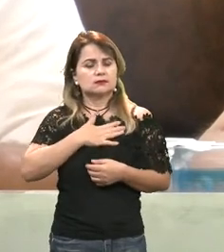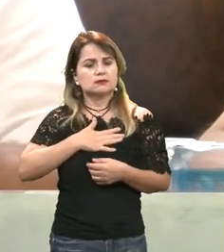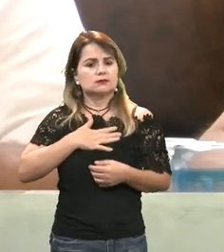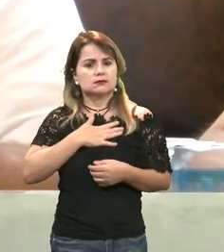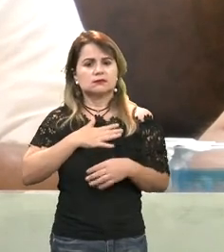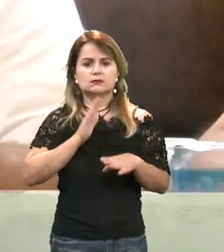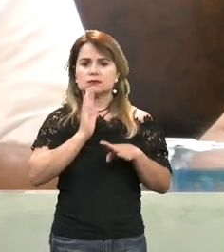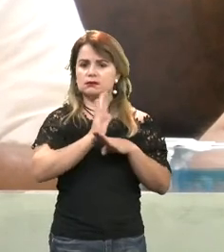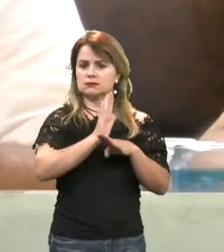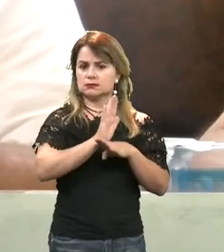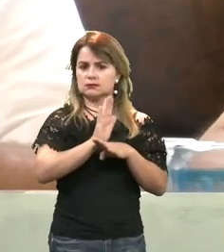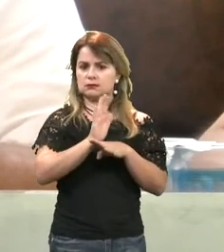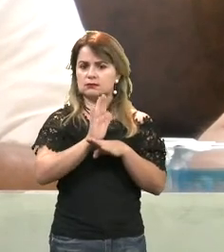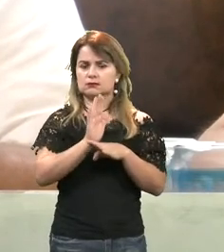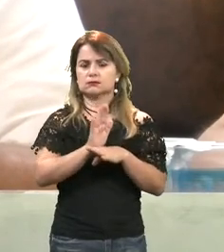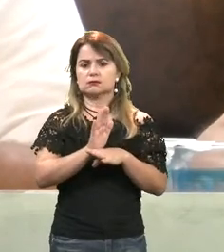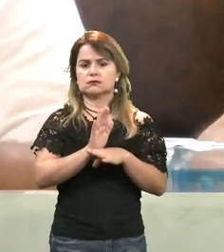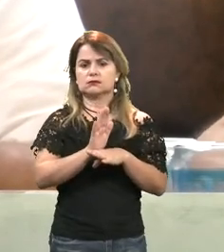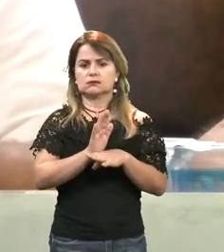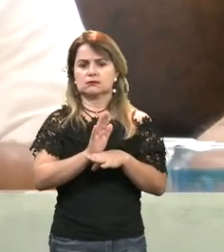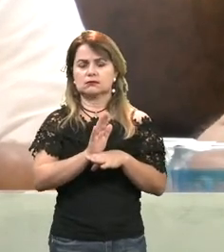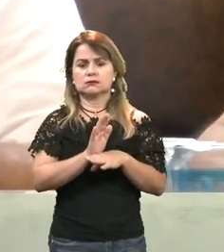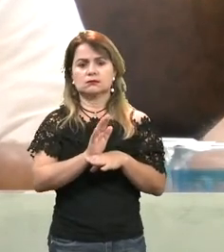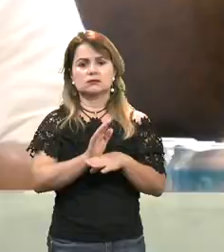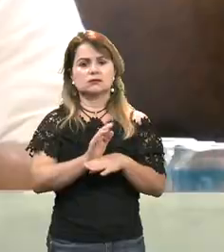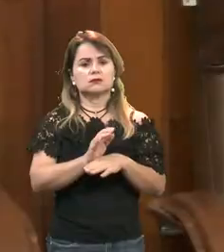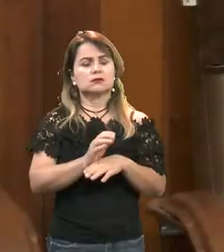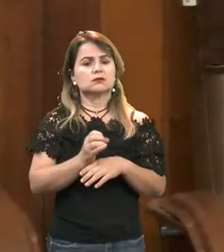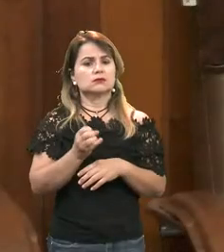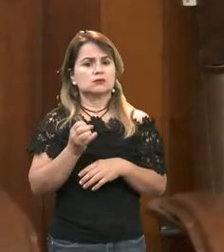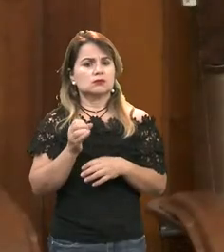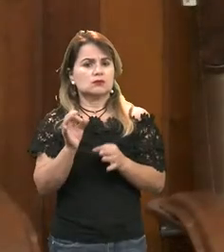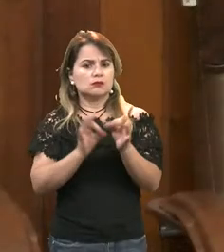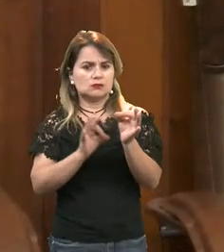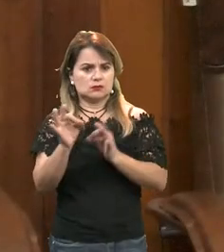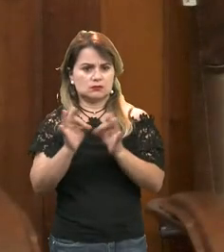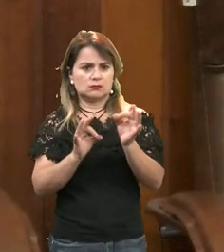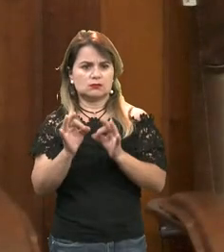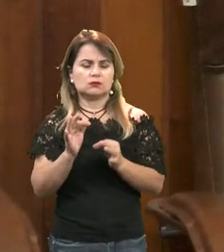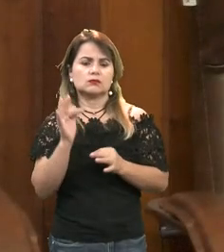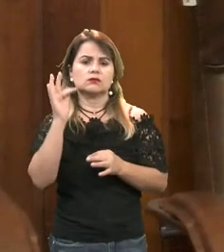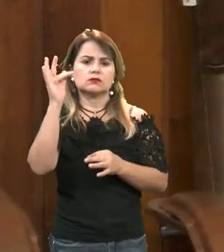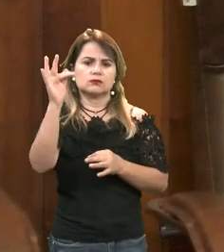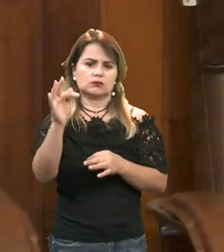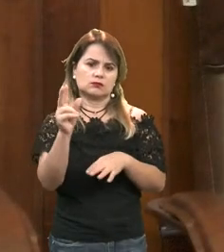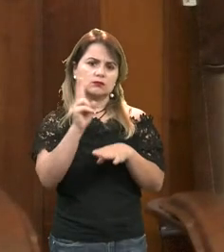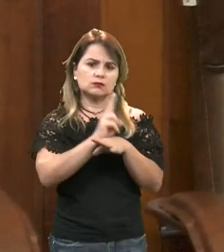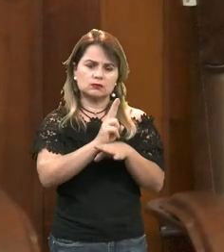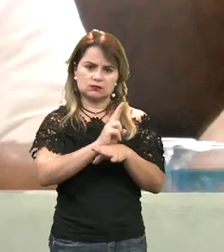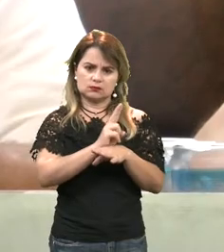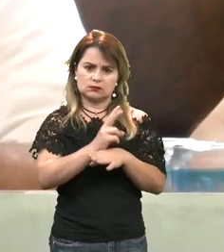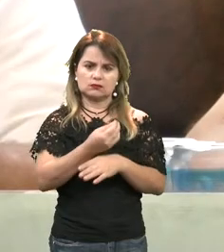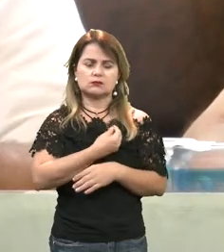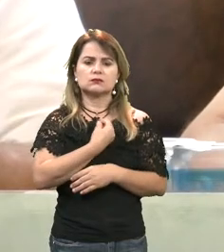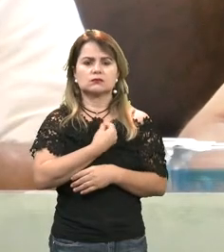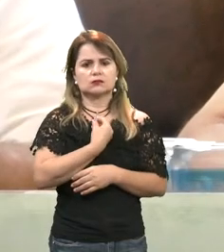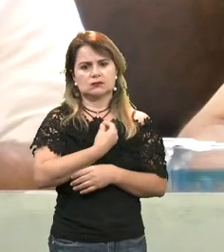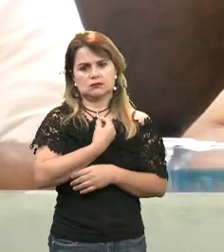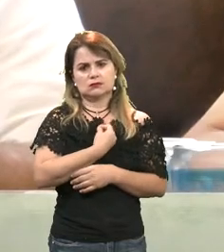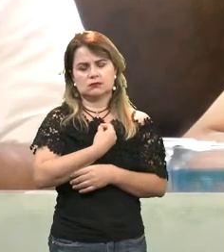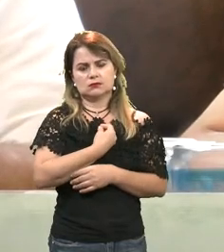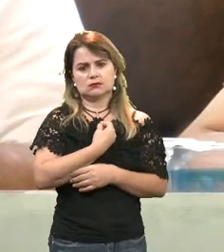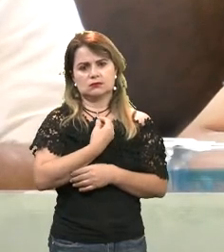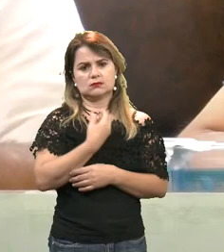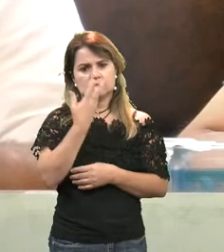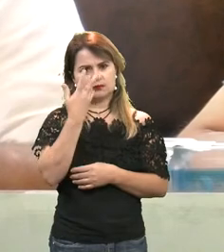contemplados, né, com a possibilidade de cuidar desse ser divino. Então, eu deixo aqui,